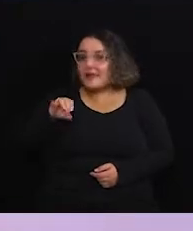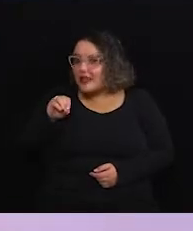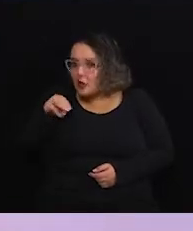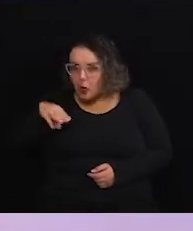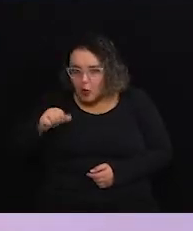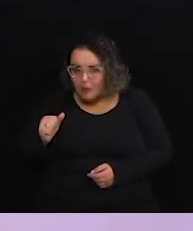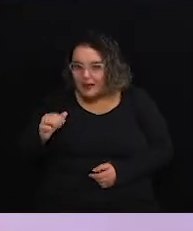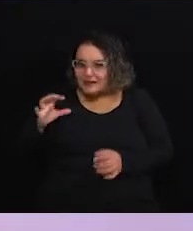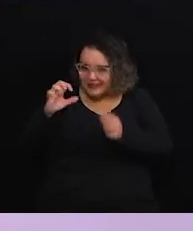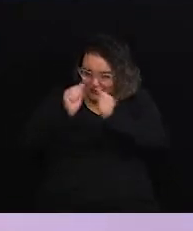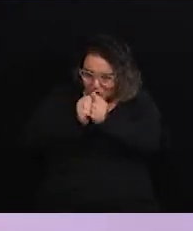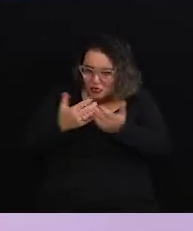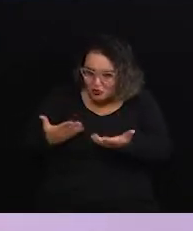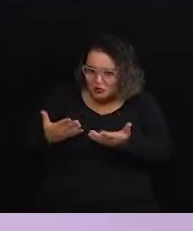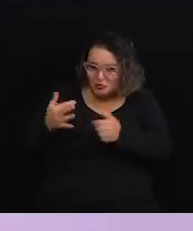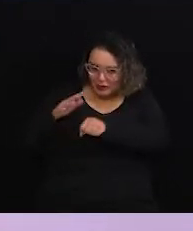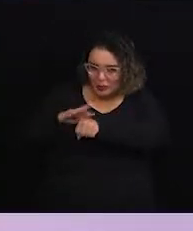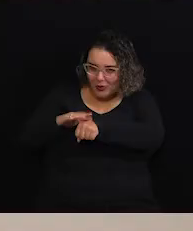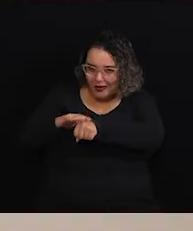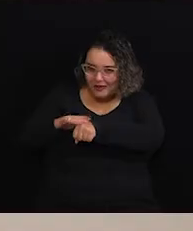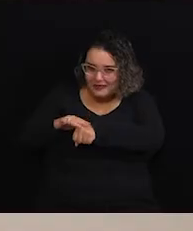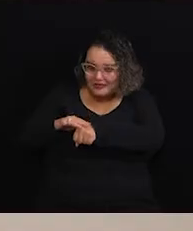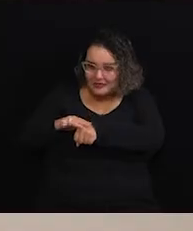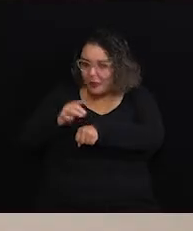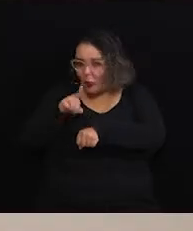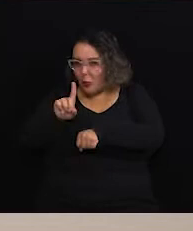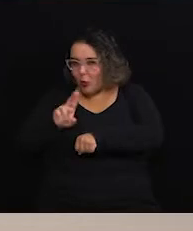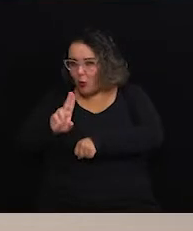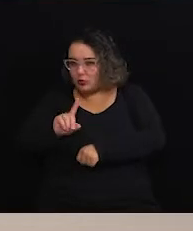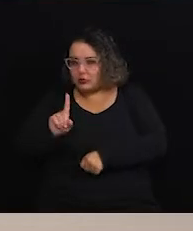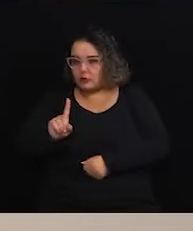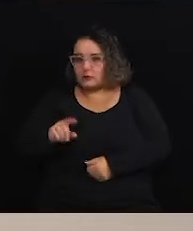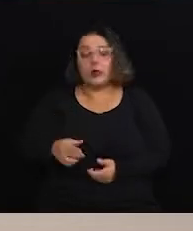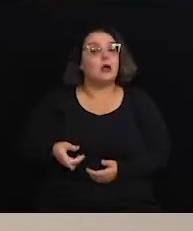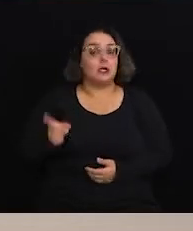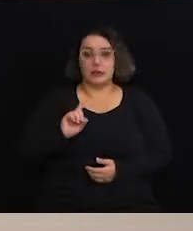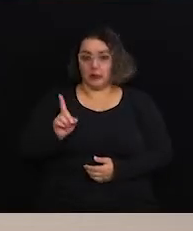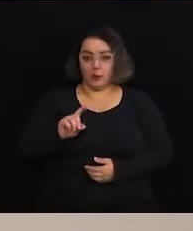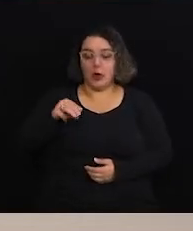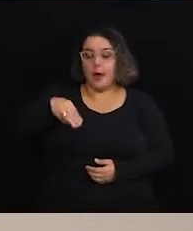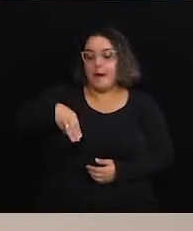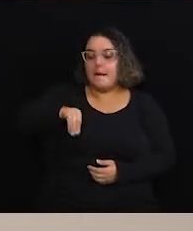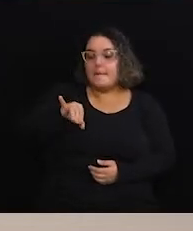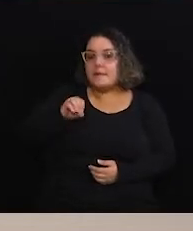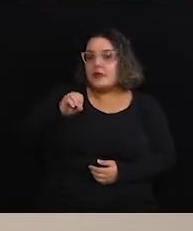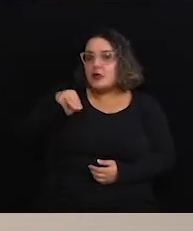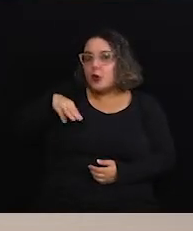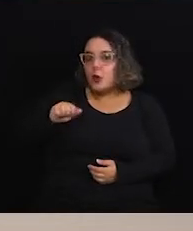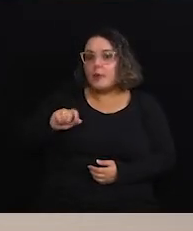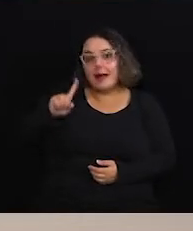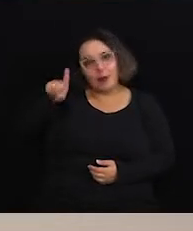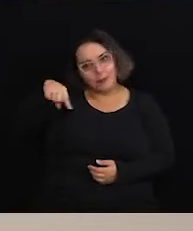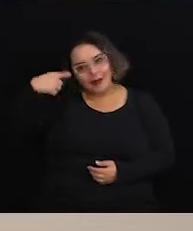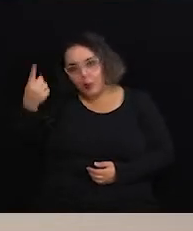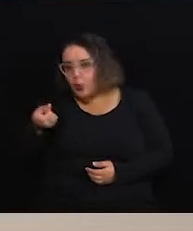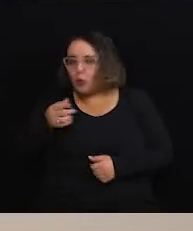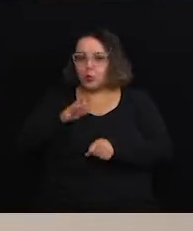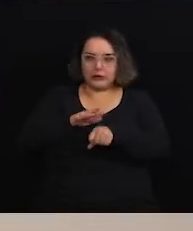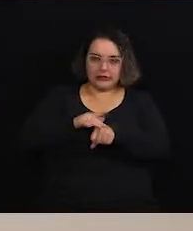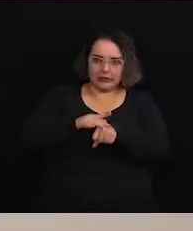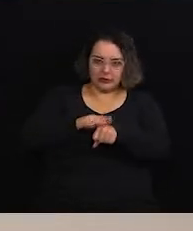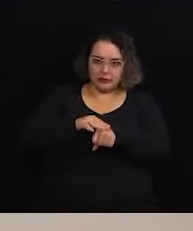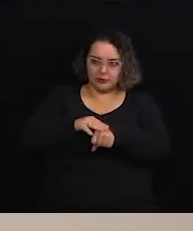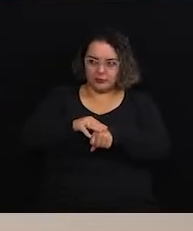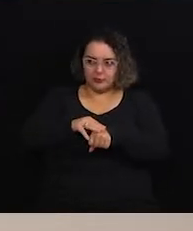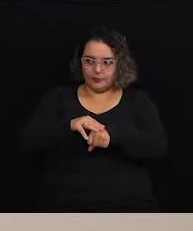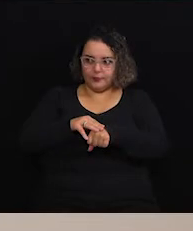também estão relacionados à endometriose? Não, miomas é uma outra patologia. Então, miomas